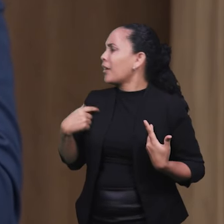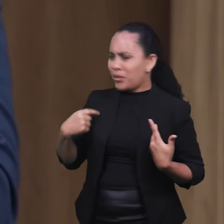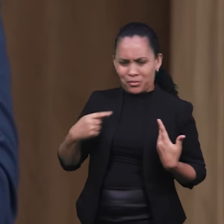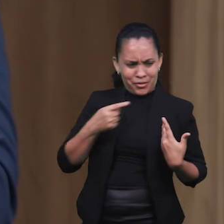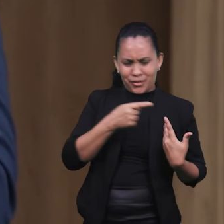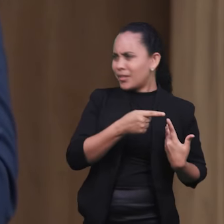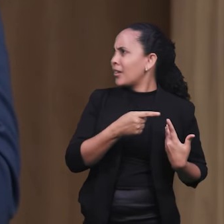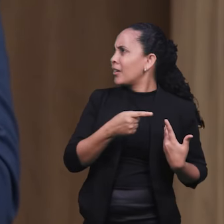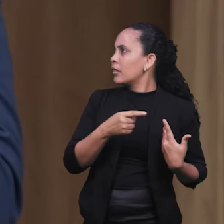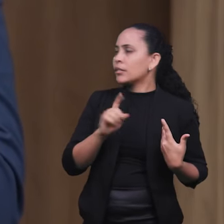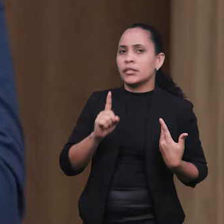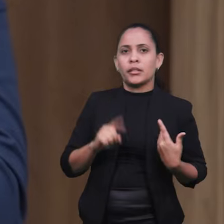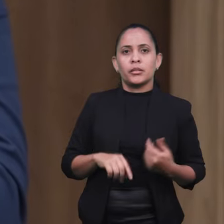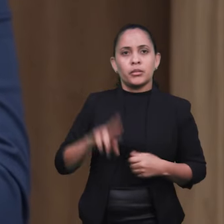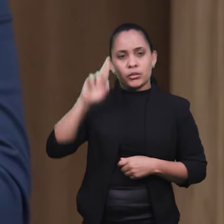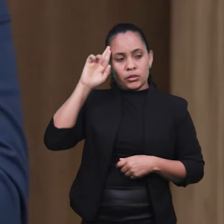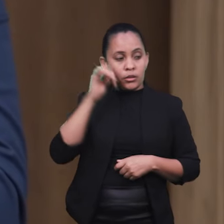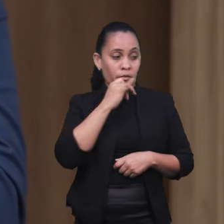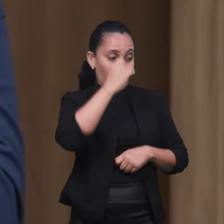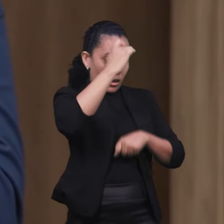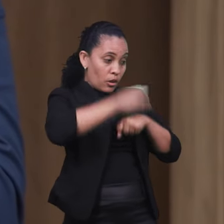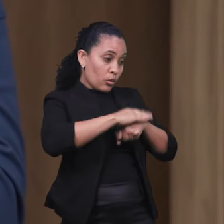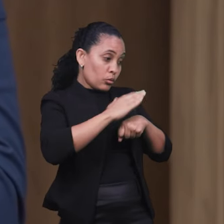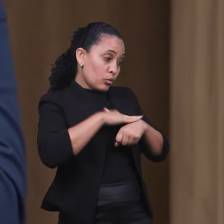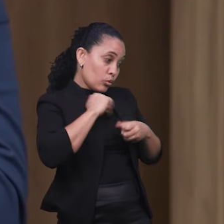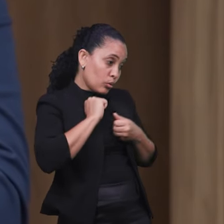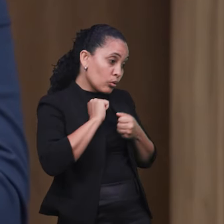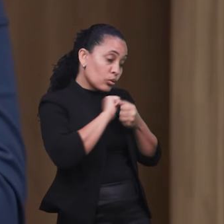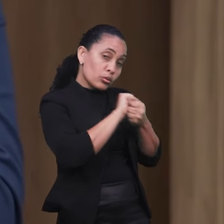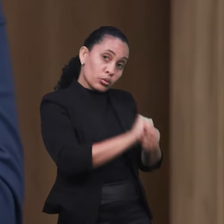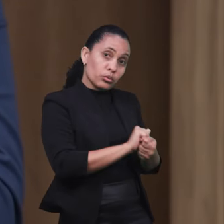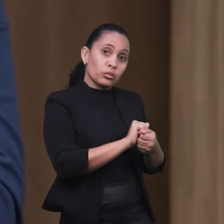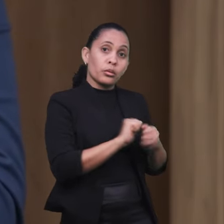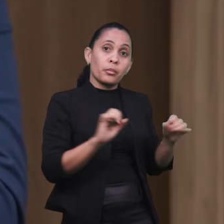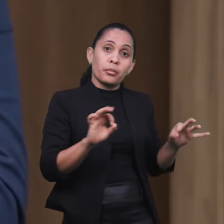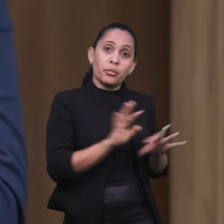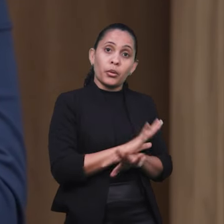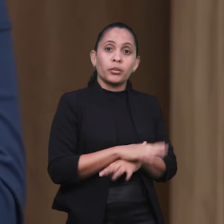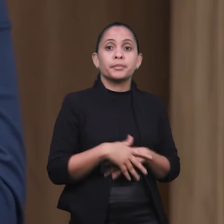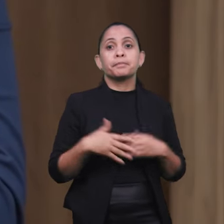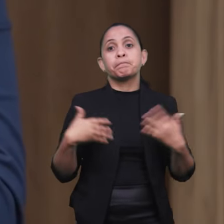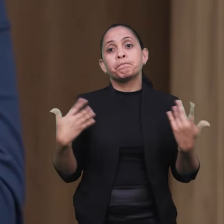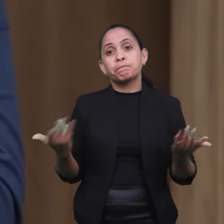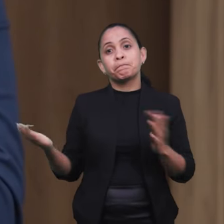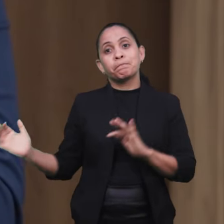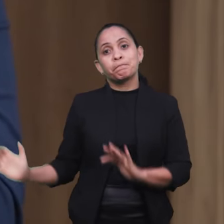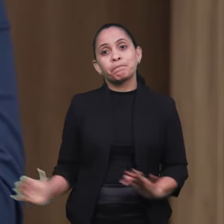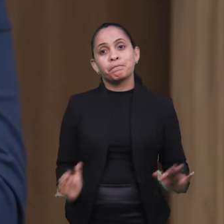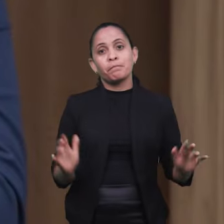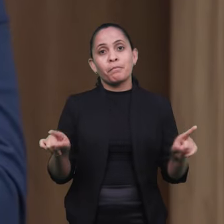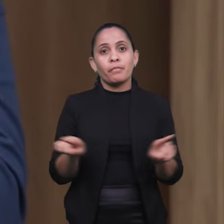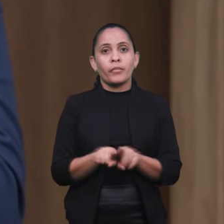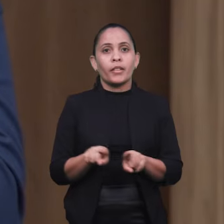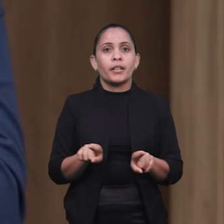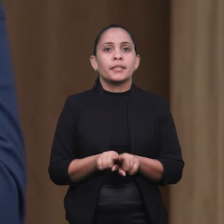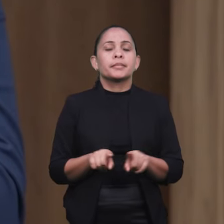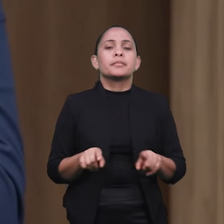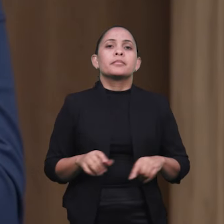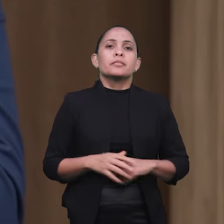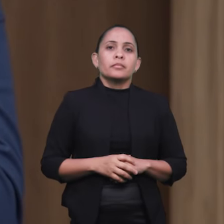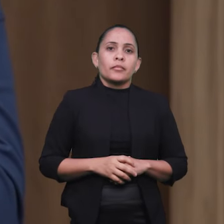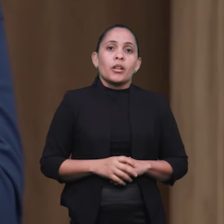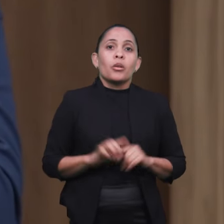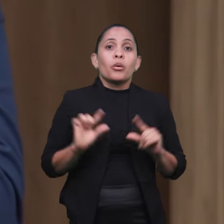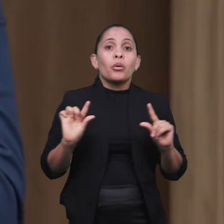Senhor? Eu não tenho. Senhor, não, eu serei contigo. O Senhor estaria à frente. E por fim, pastor Lourenço, a objeção